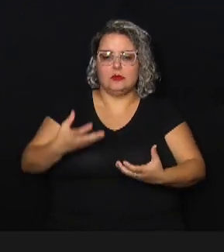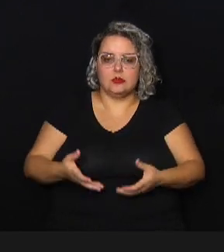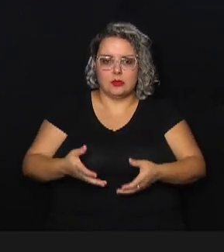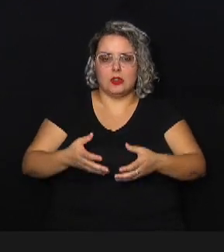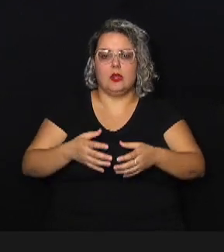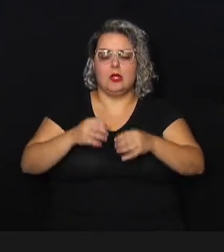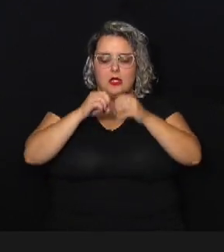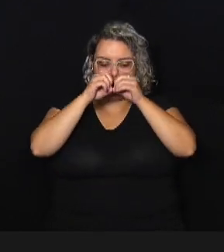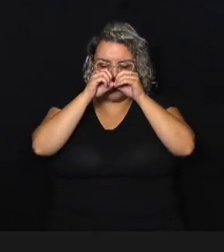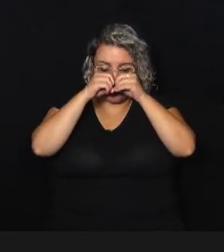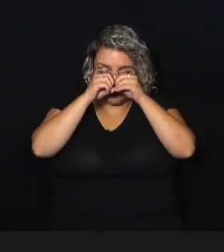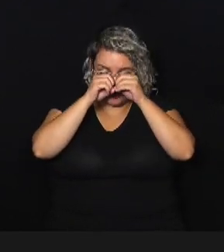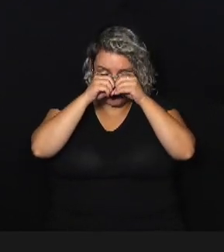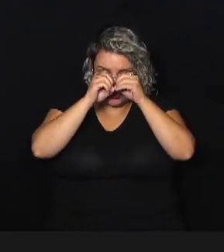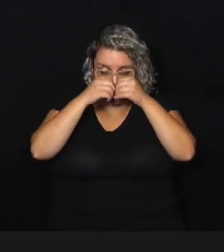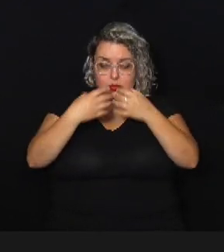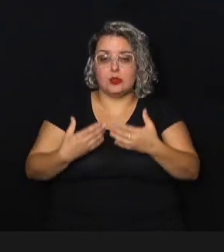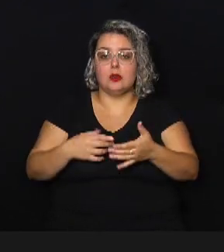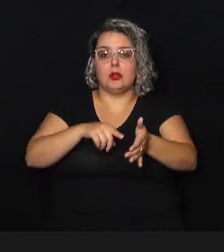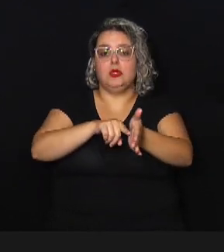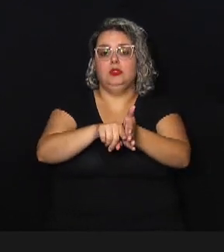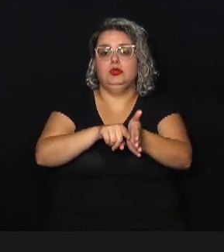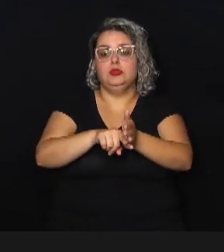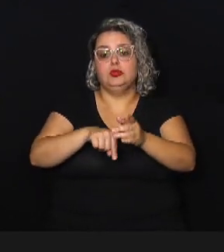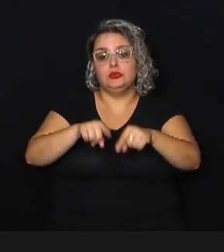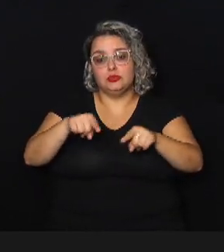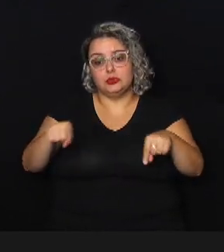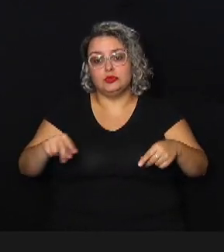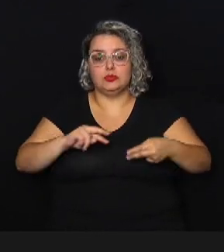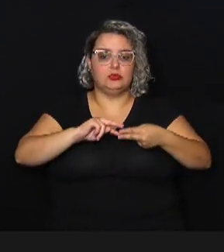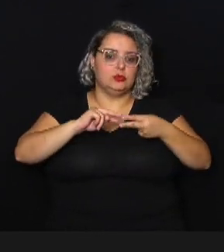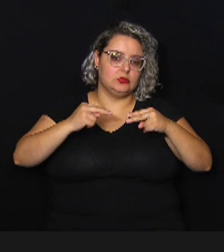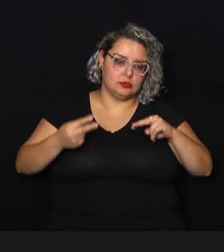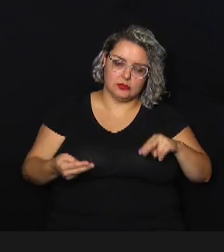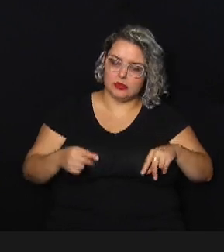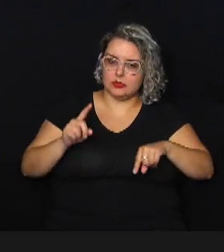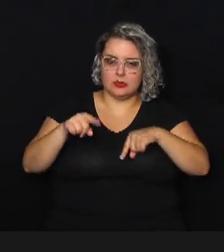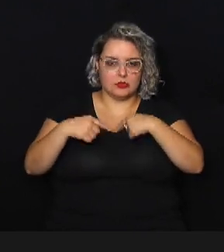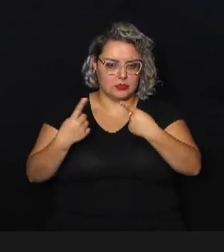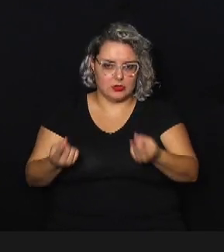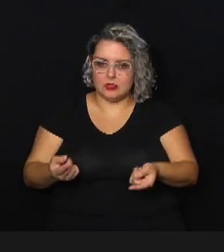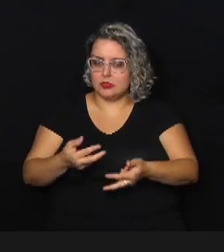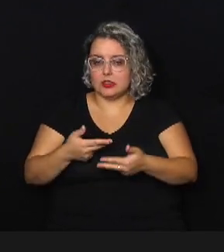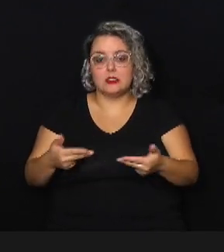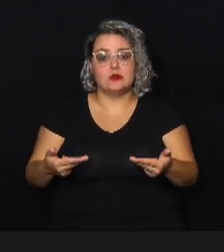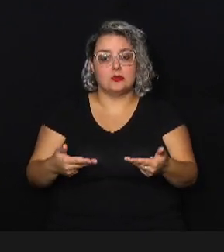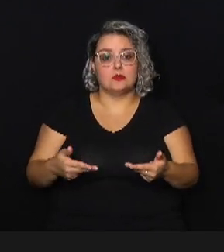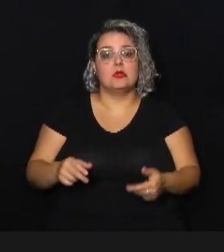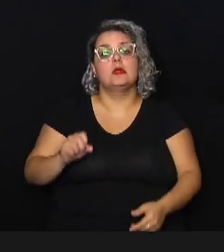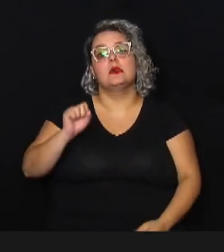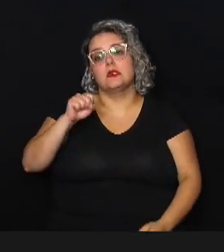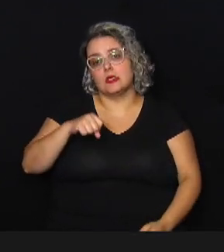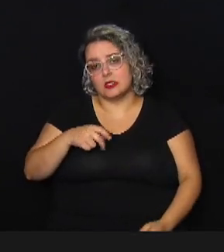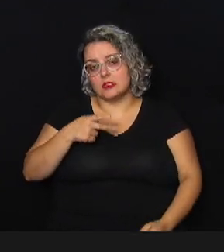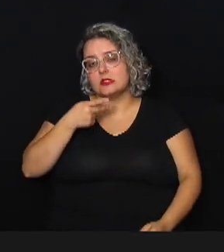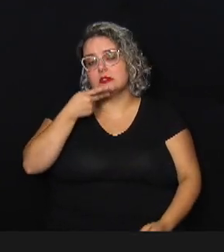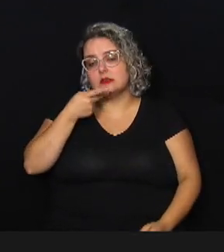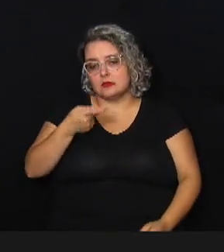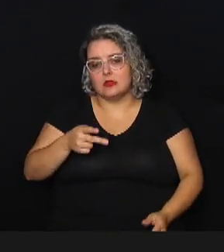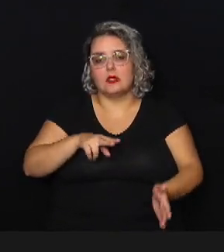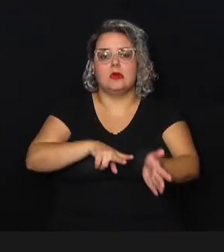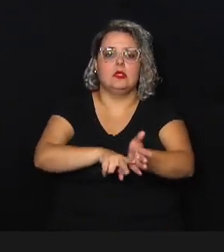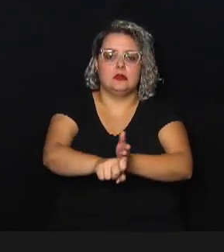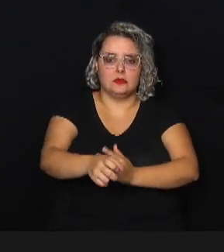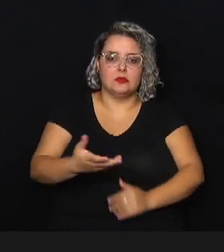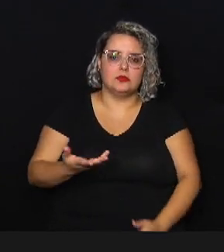exames da pesquisa de alterações genéticas, e etc. E aí você faz o diagnóstico. Hoje em